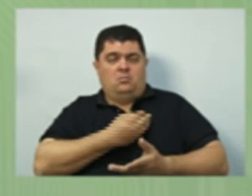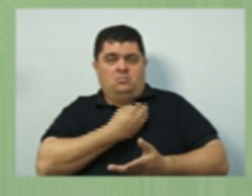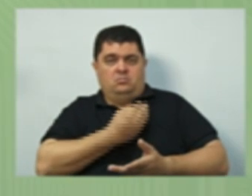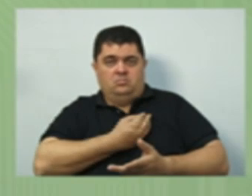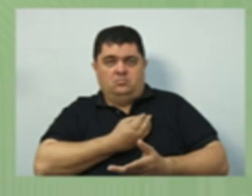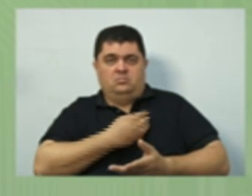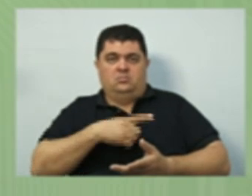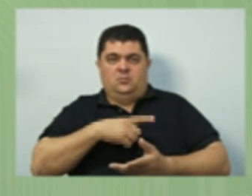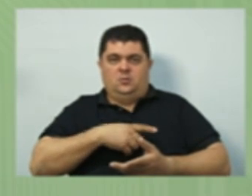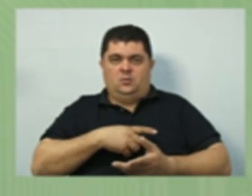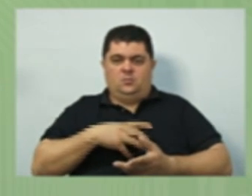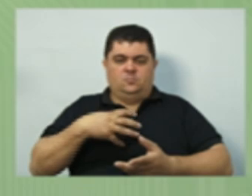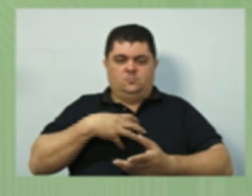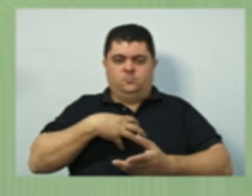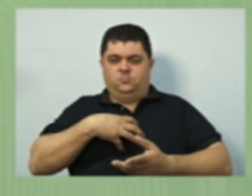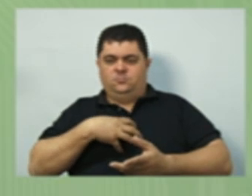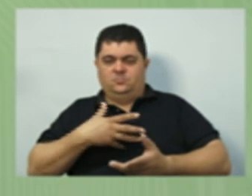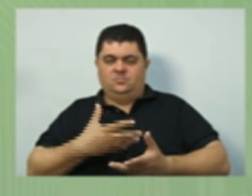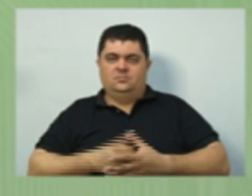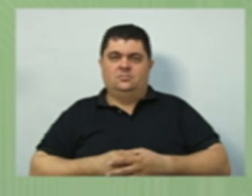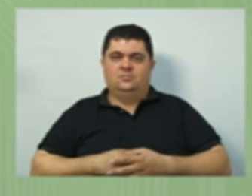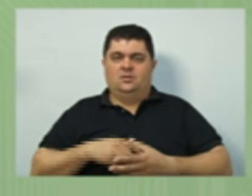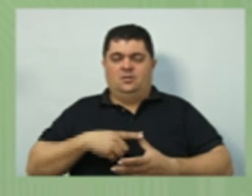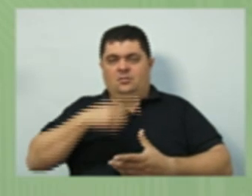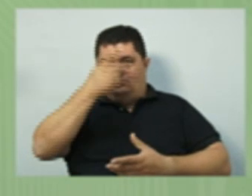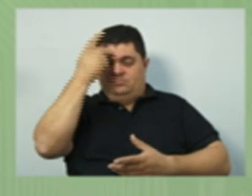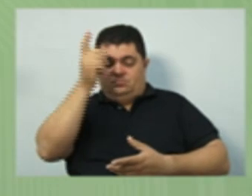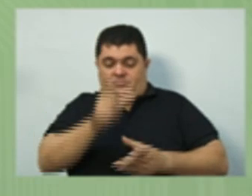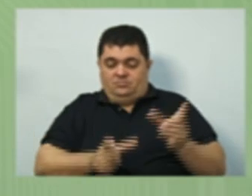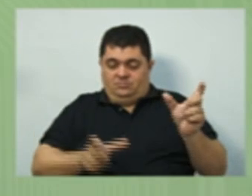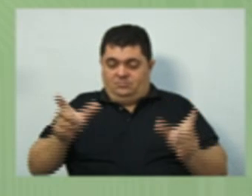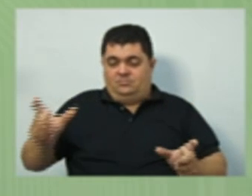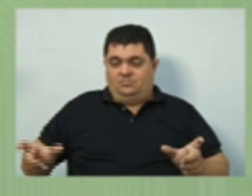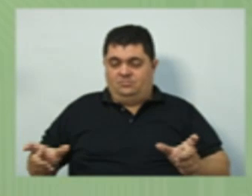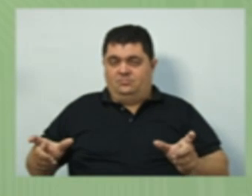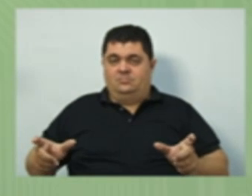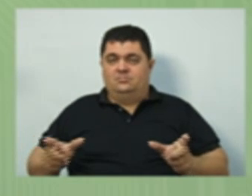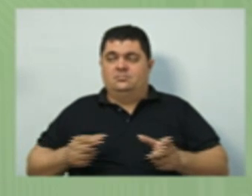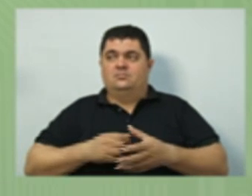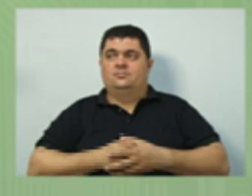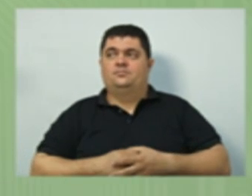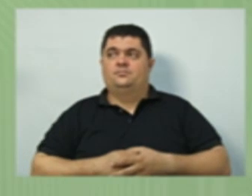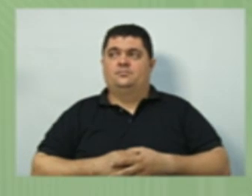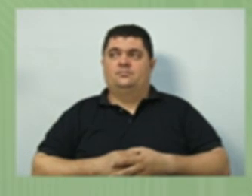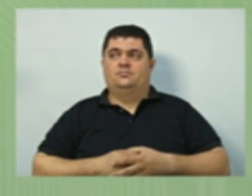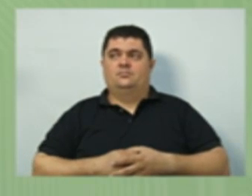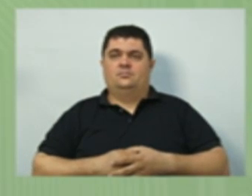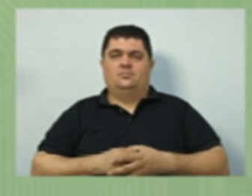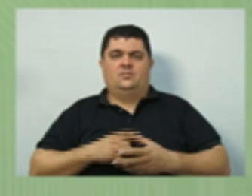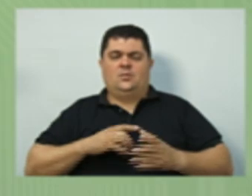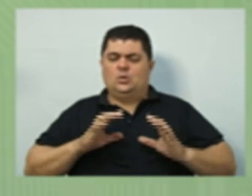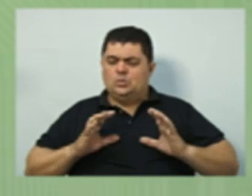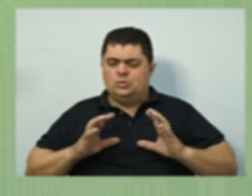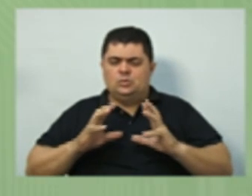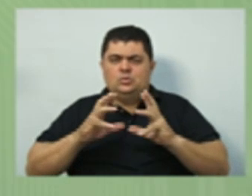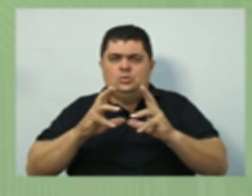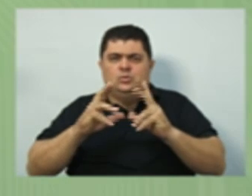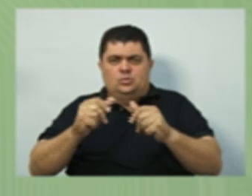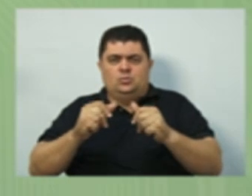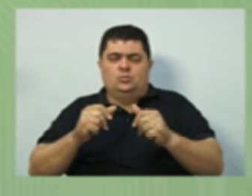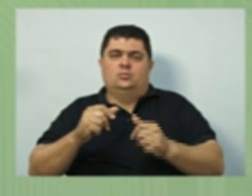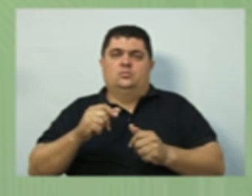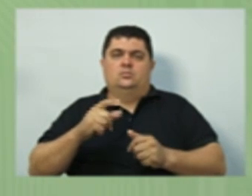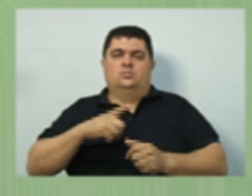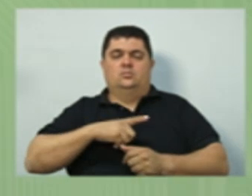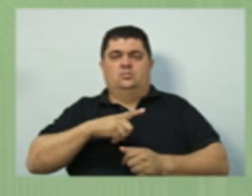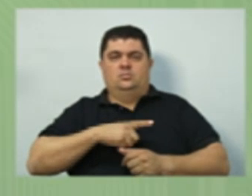tem instinto. E tem o ser humano. O ser humano, ele tem todos esses atributos. O que ele